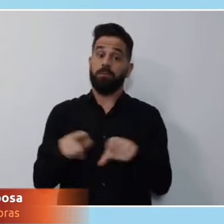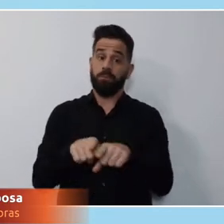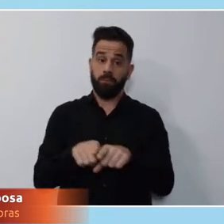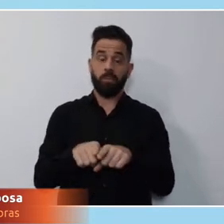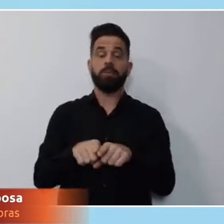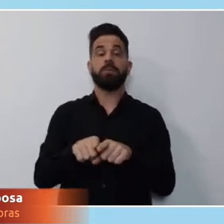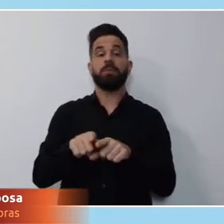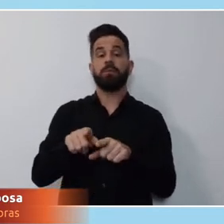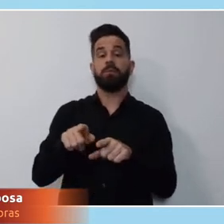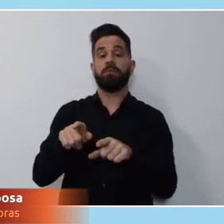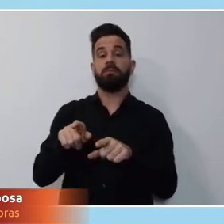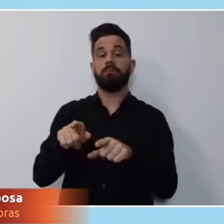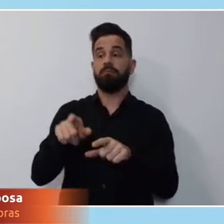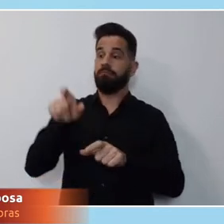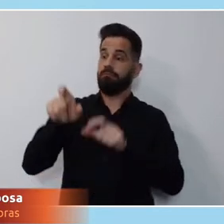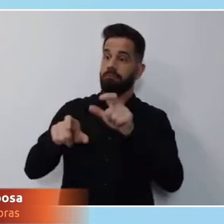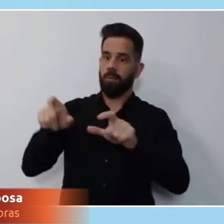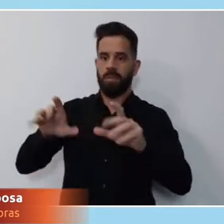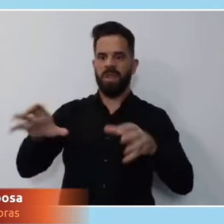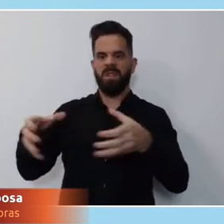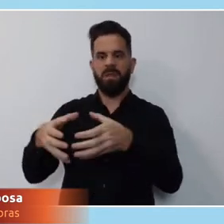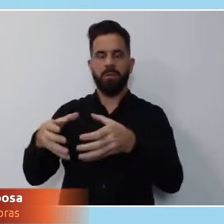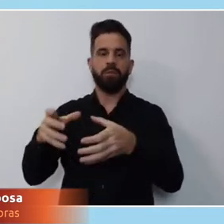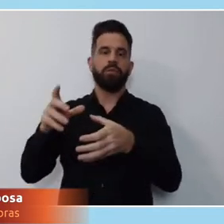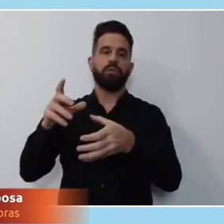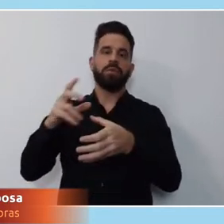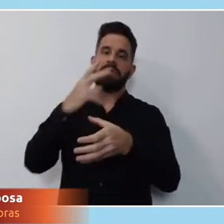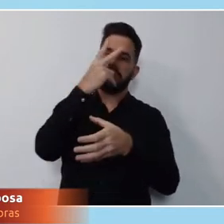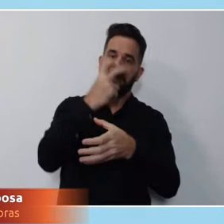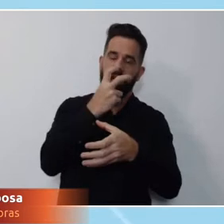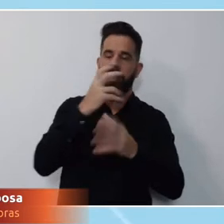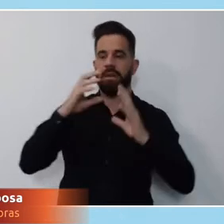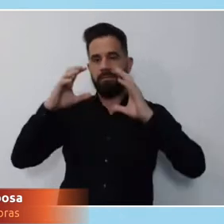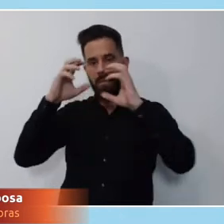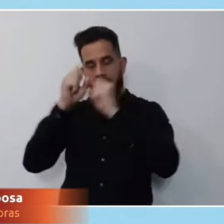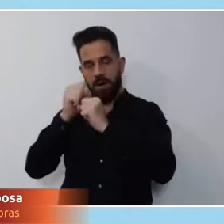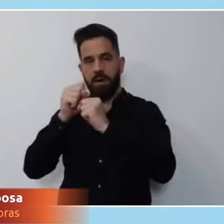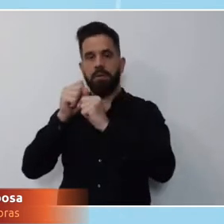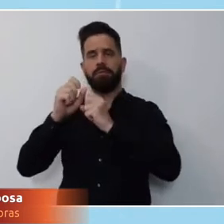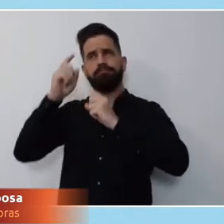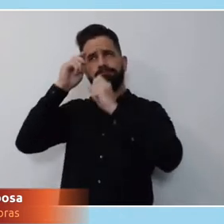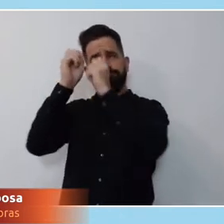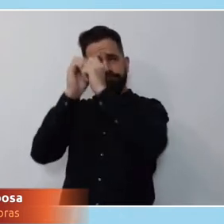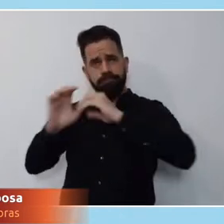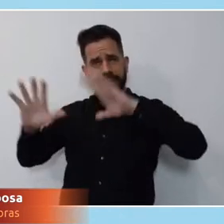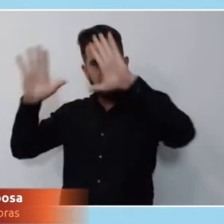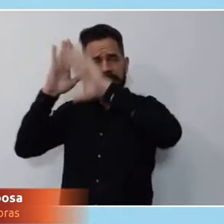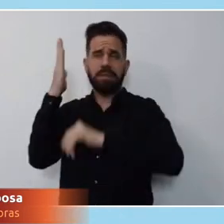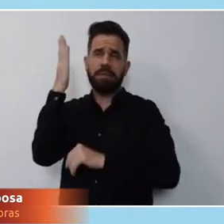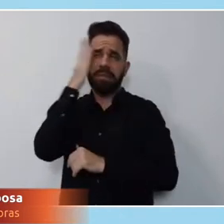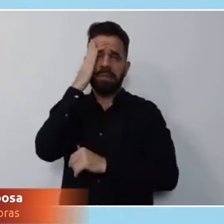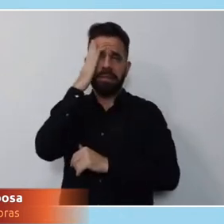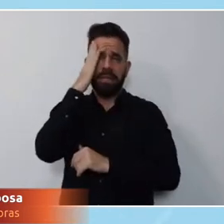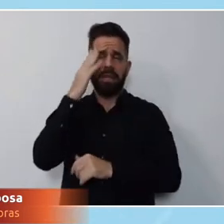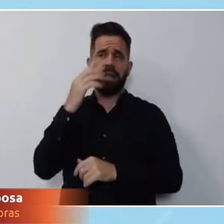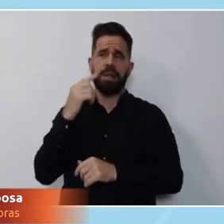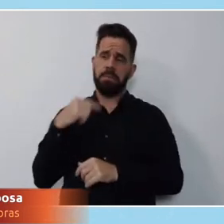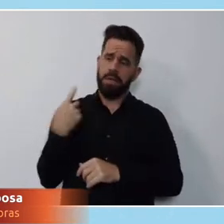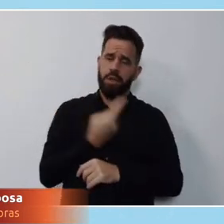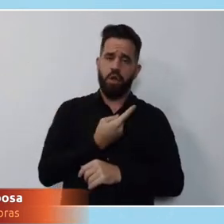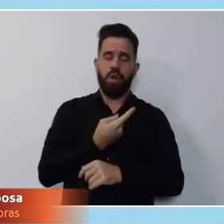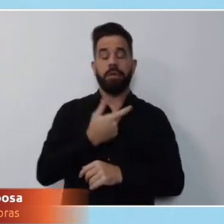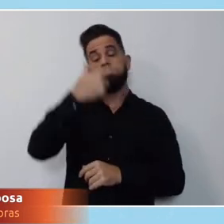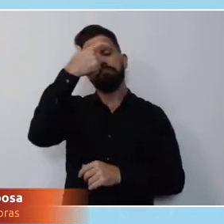população, para a nossa comunidade cega ou pessoas de baixa visão, eu vou fazer uma descrição que o professor